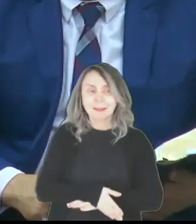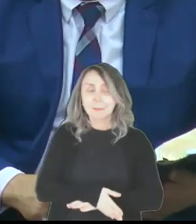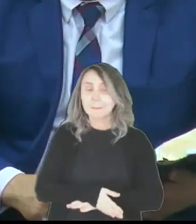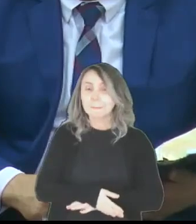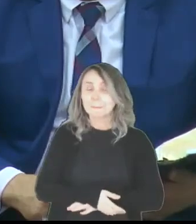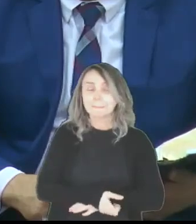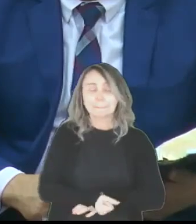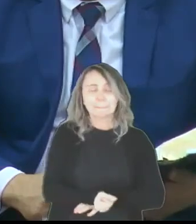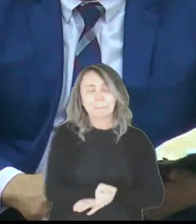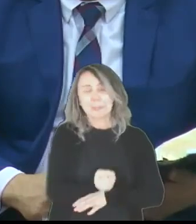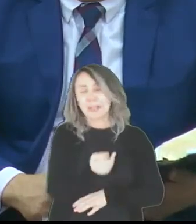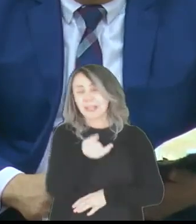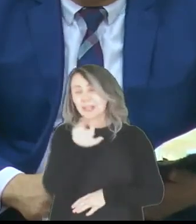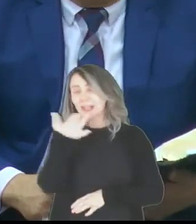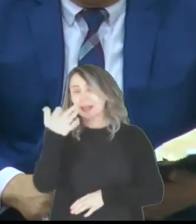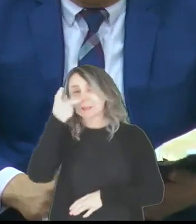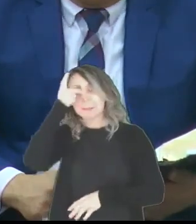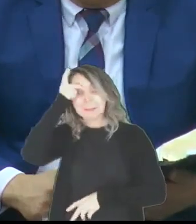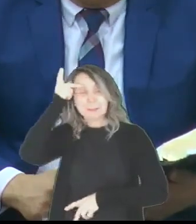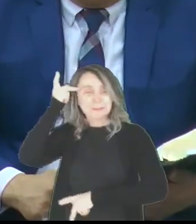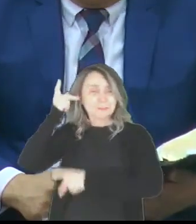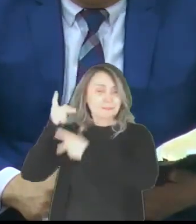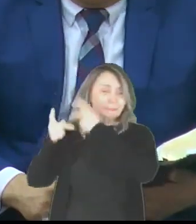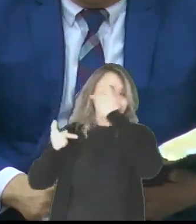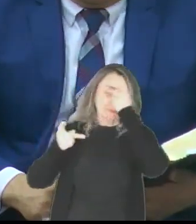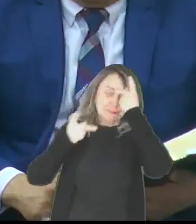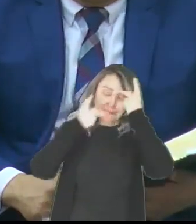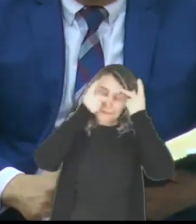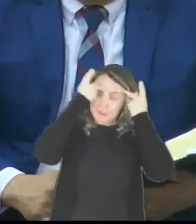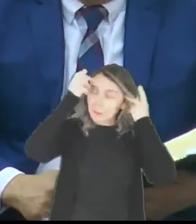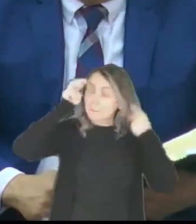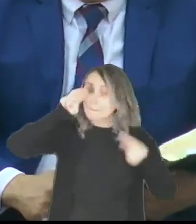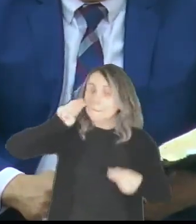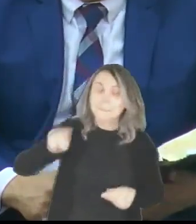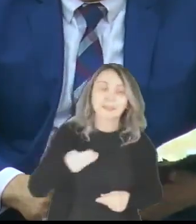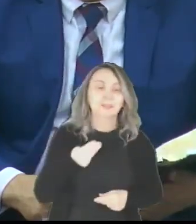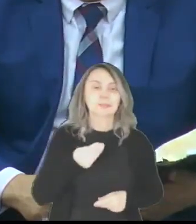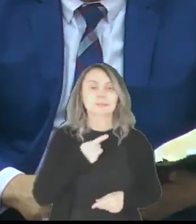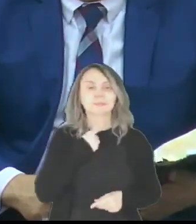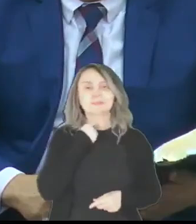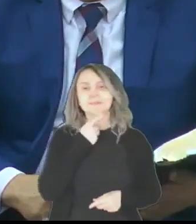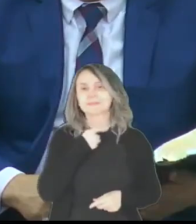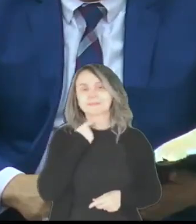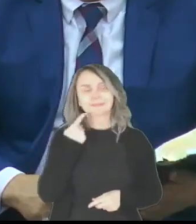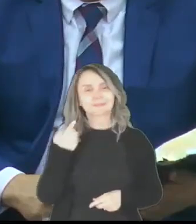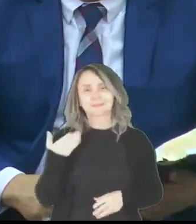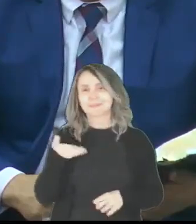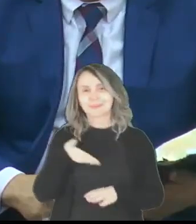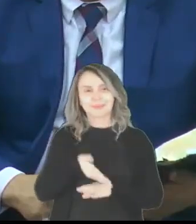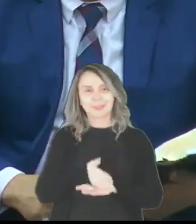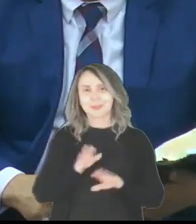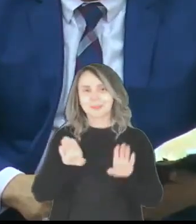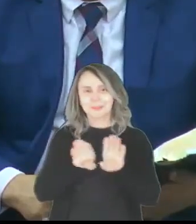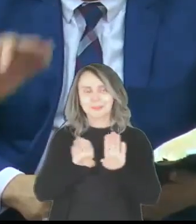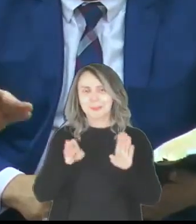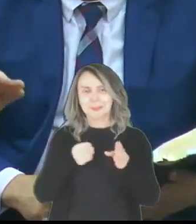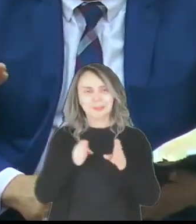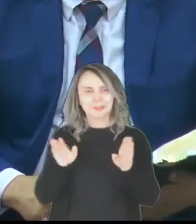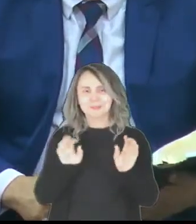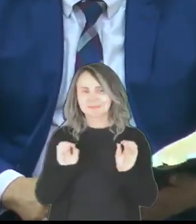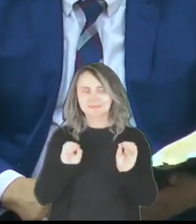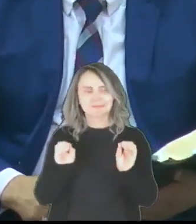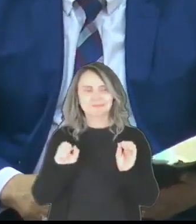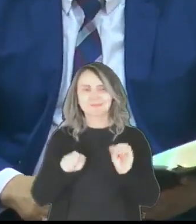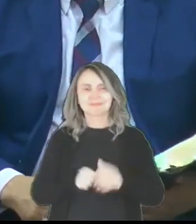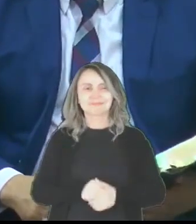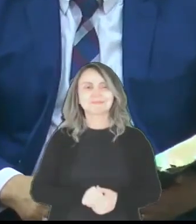milhões nunca poderão ir àquela porta. Eles garantem que quem passar por aquela porta receberá perdão pleno